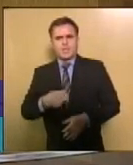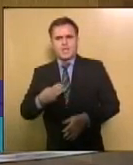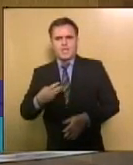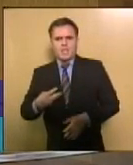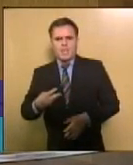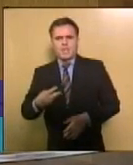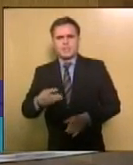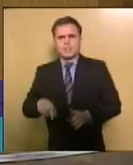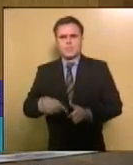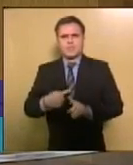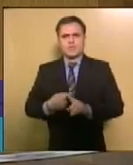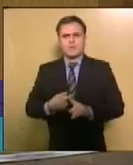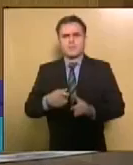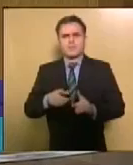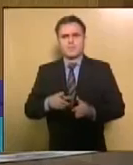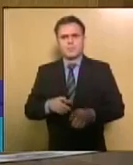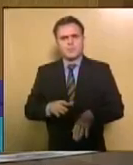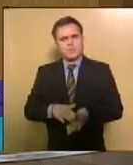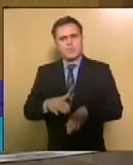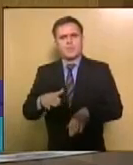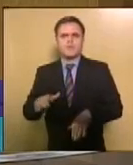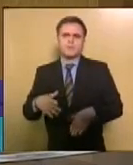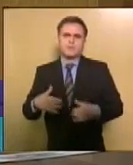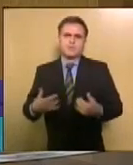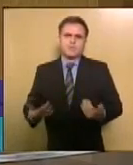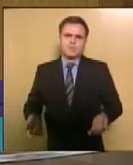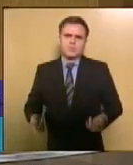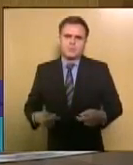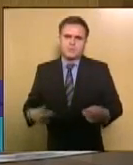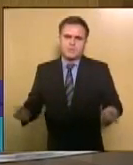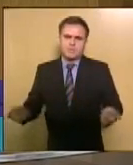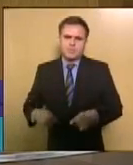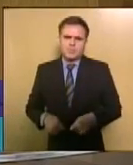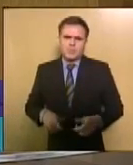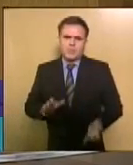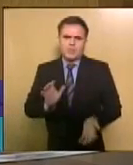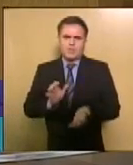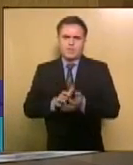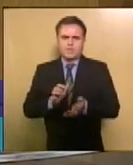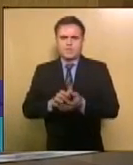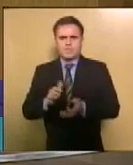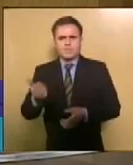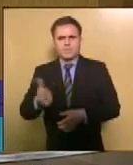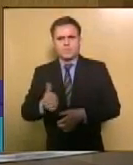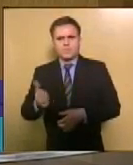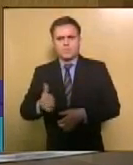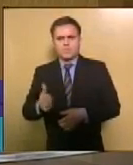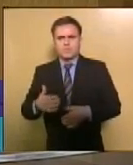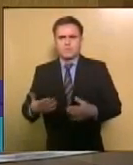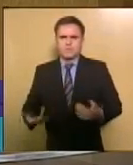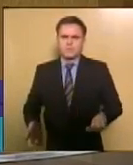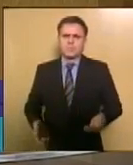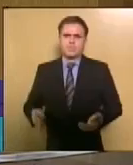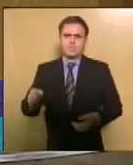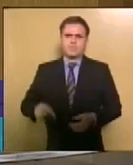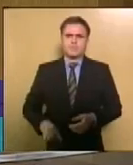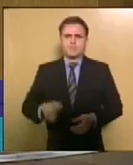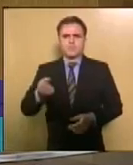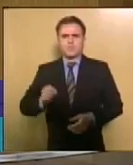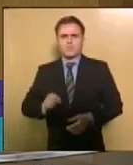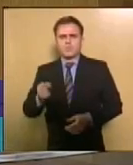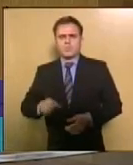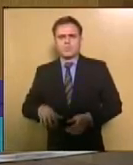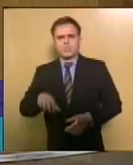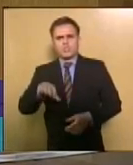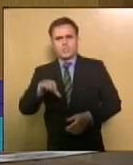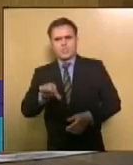mais na no Pernambuco 11 vezes e aqui em Sergipe também nove vezes